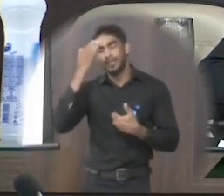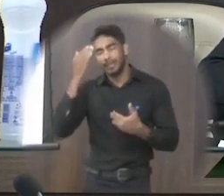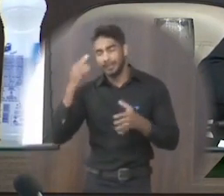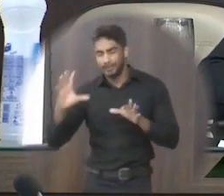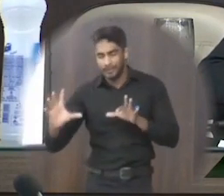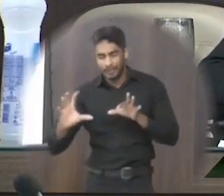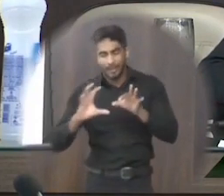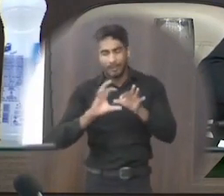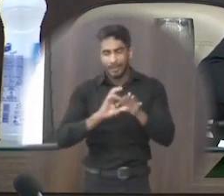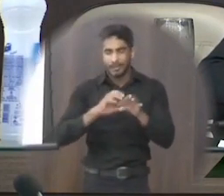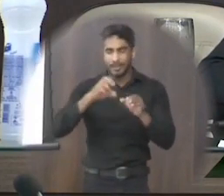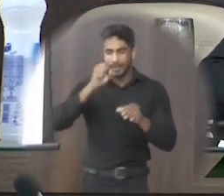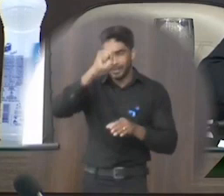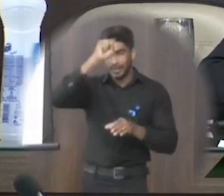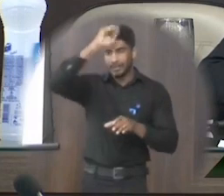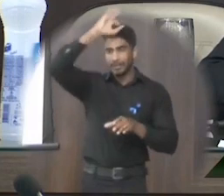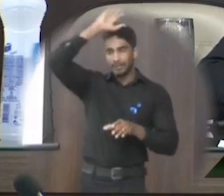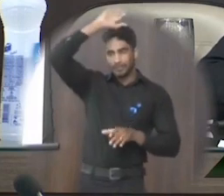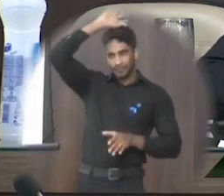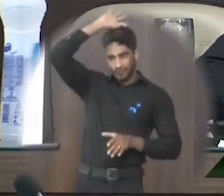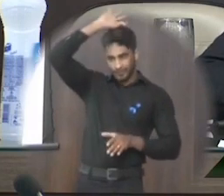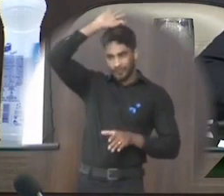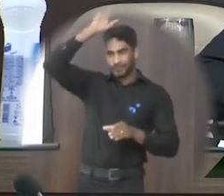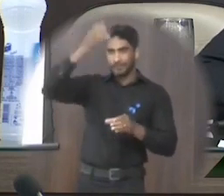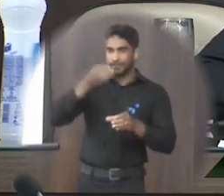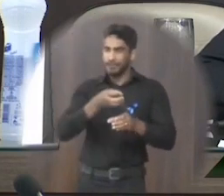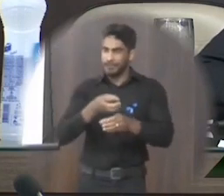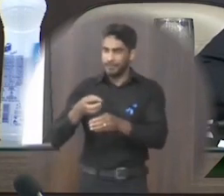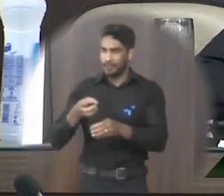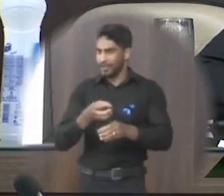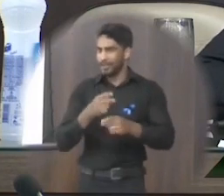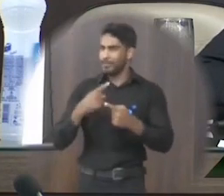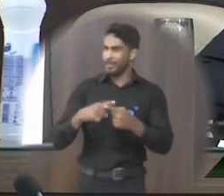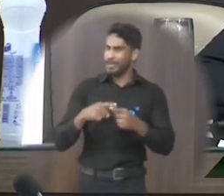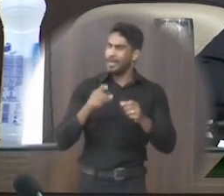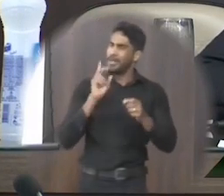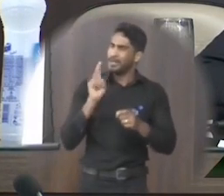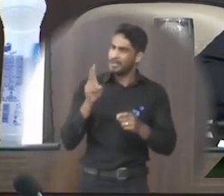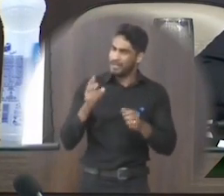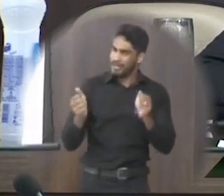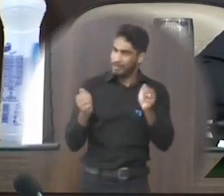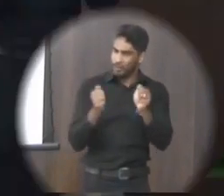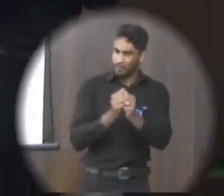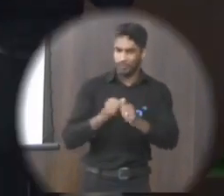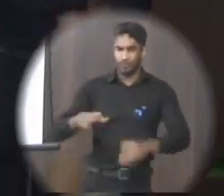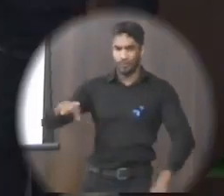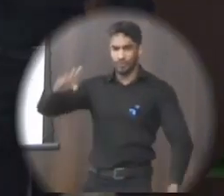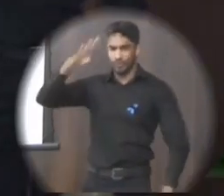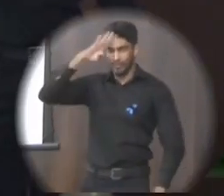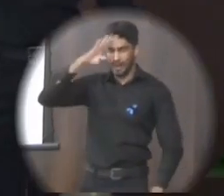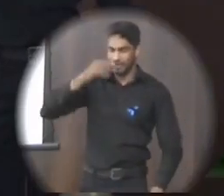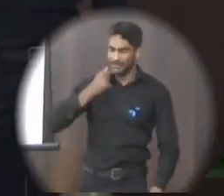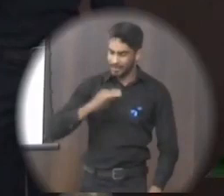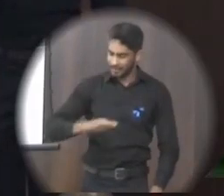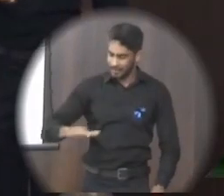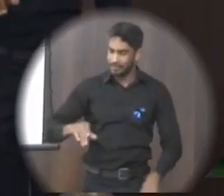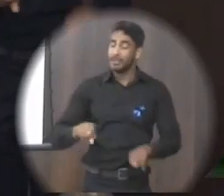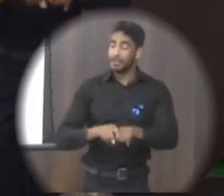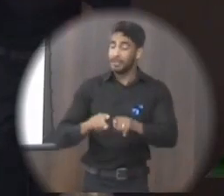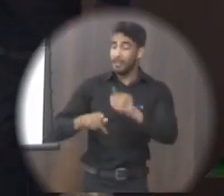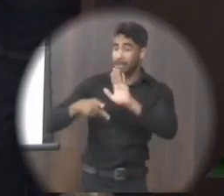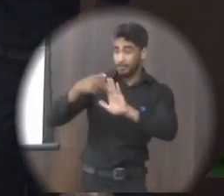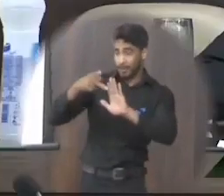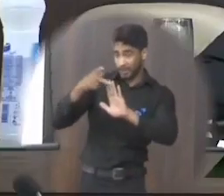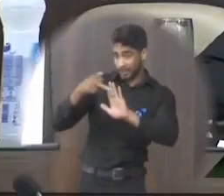porque o Corpo de Bombeiro sempre foi parceiro da Guarda Mirim e também do Projeto Adolescente Cidadão.